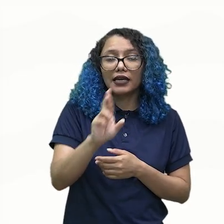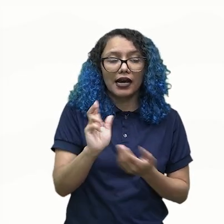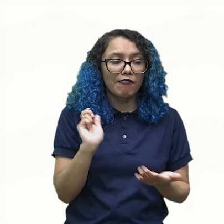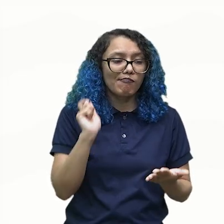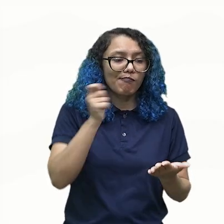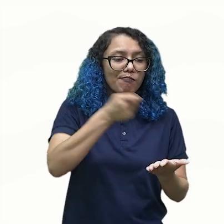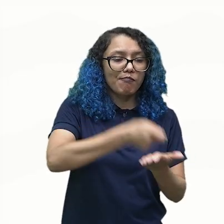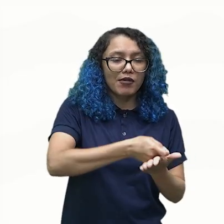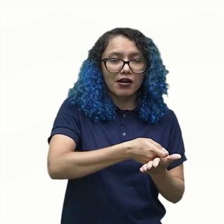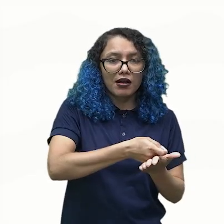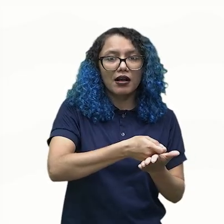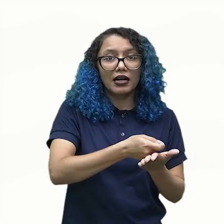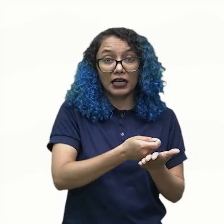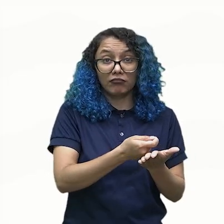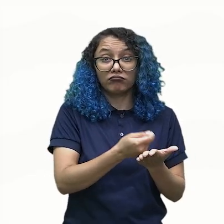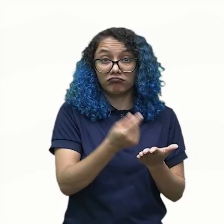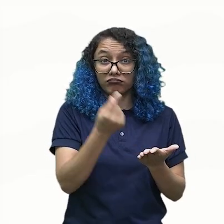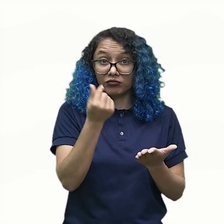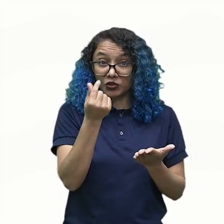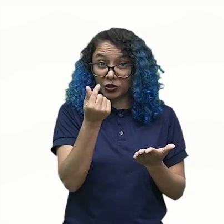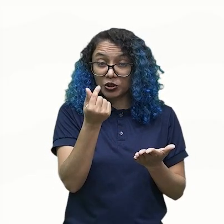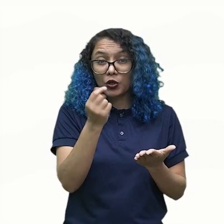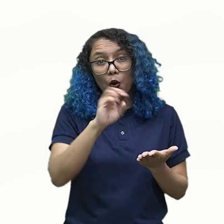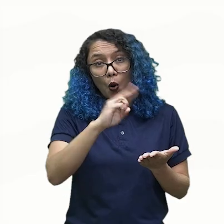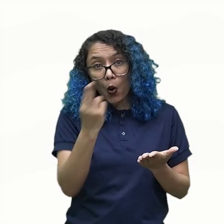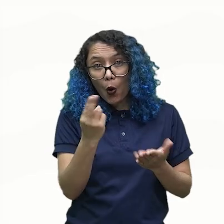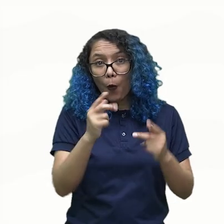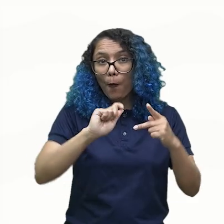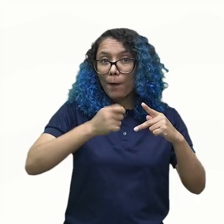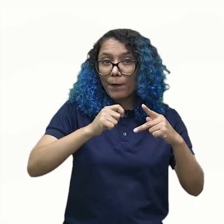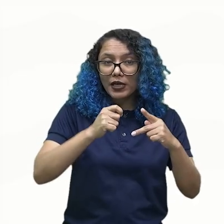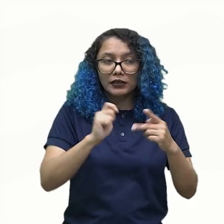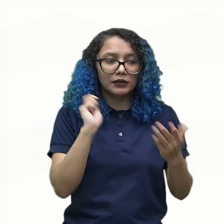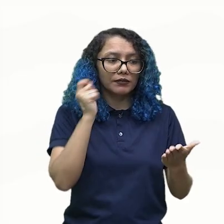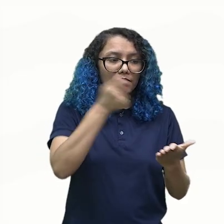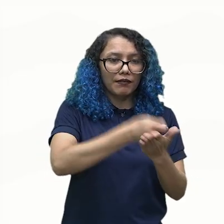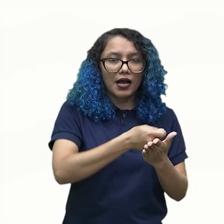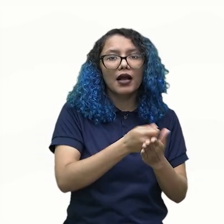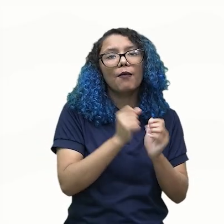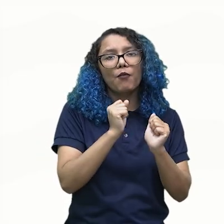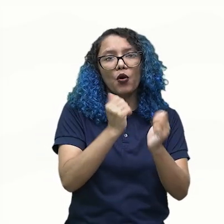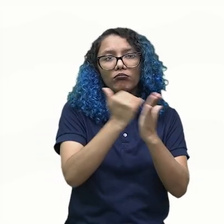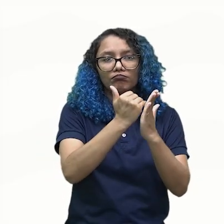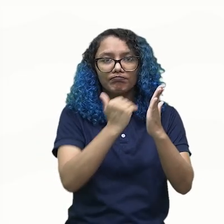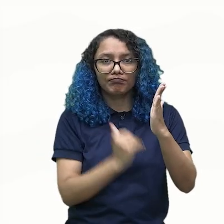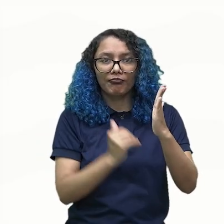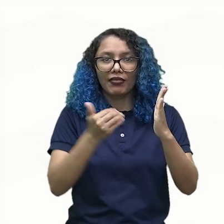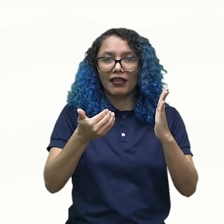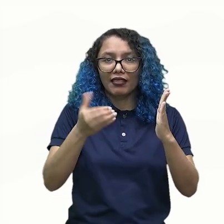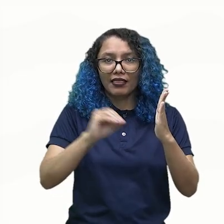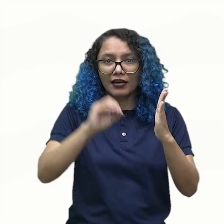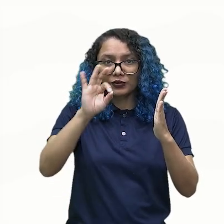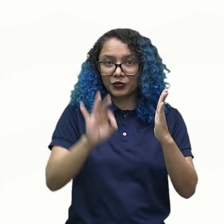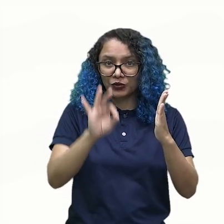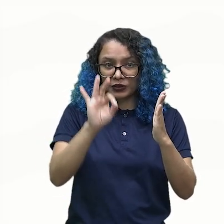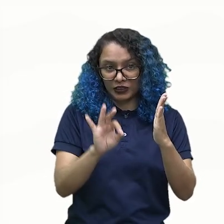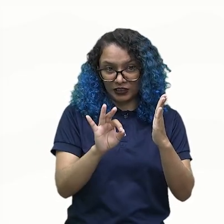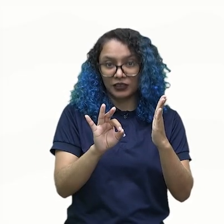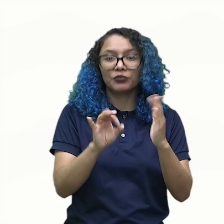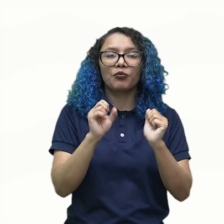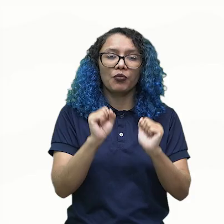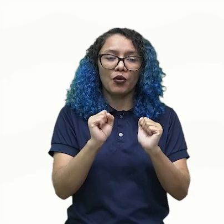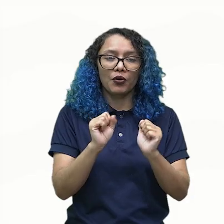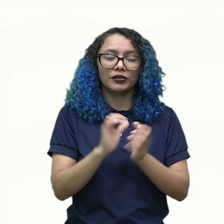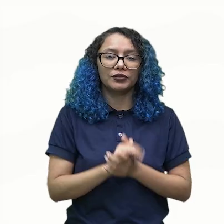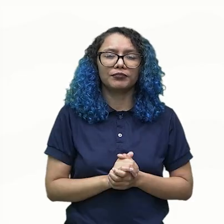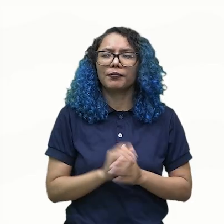esse produto com dinheiro vivo ou com Pix, você tem um desconto de 10%. A pergunta é, quanto